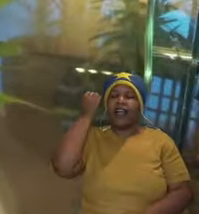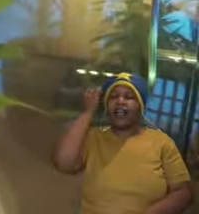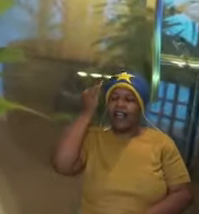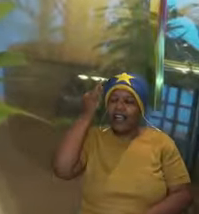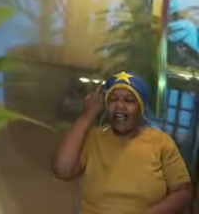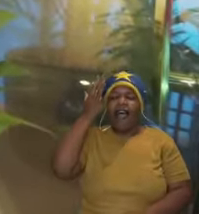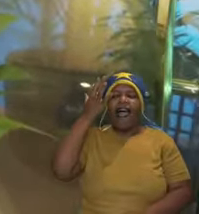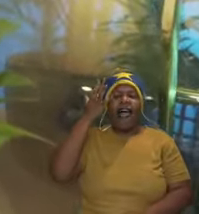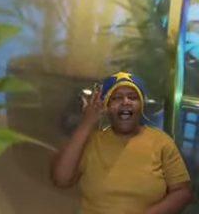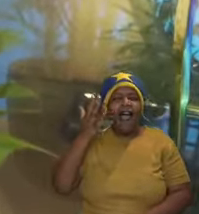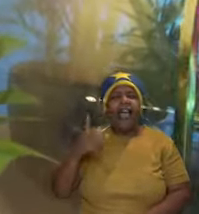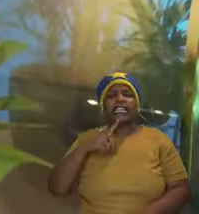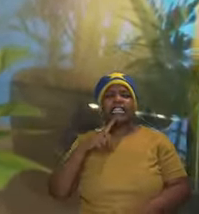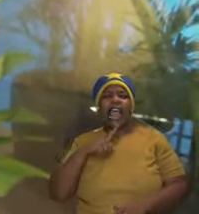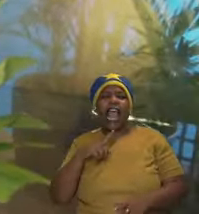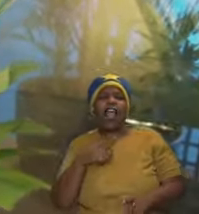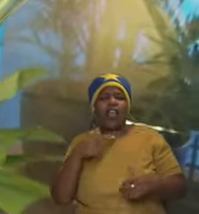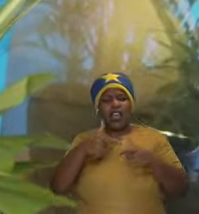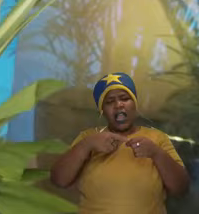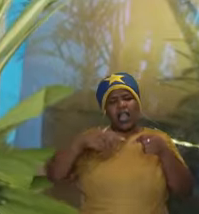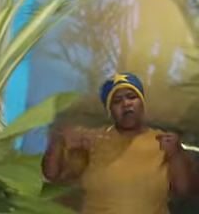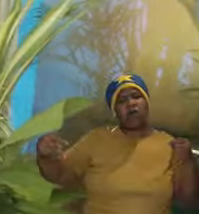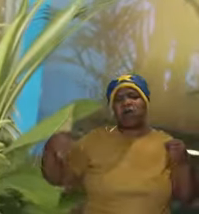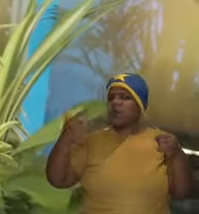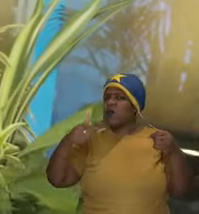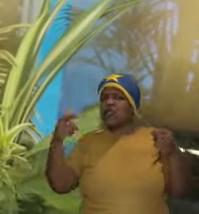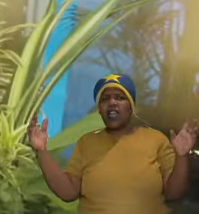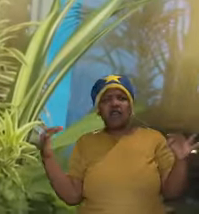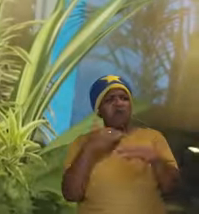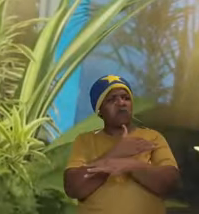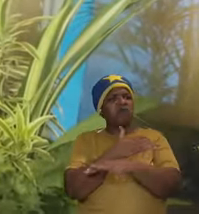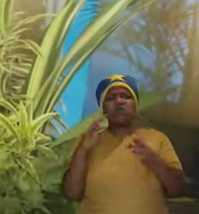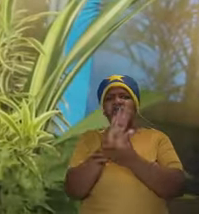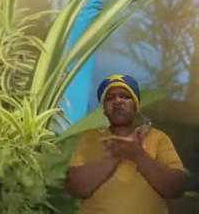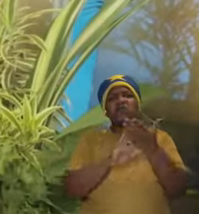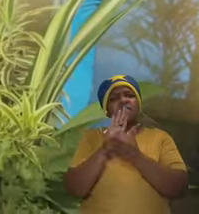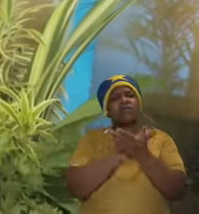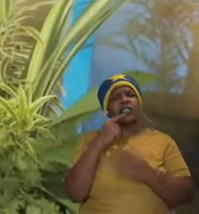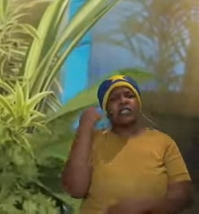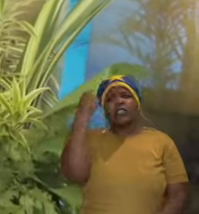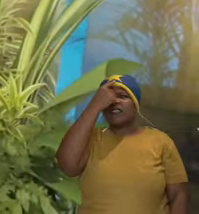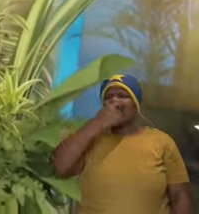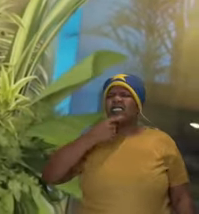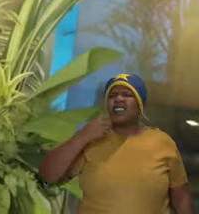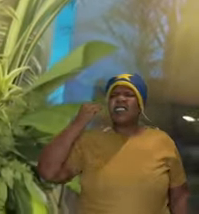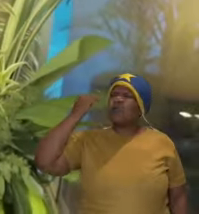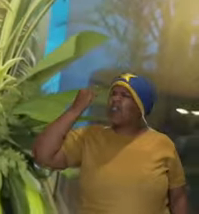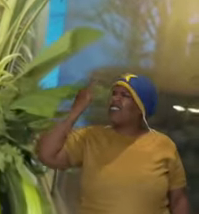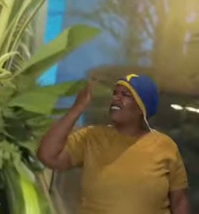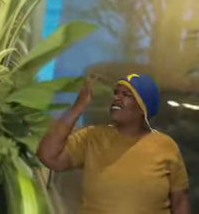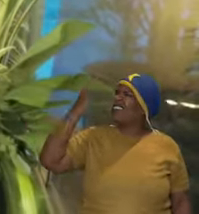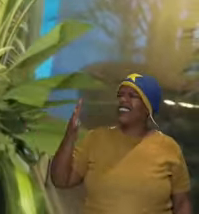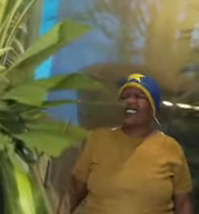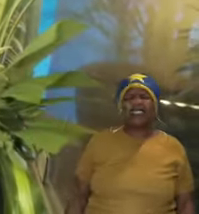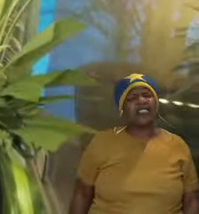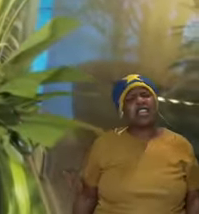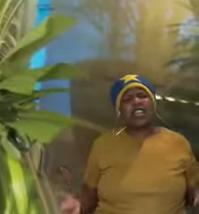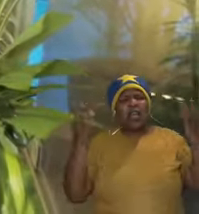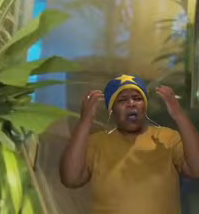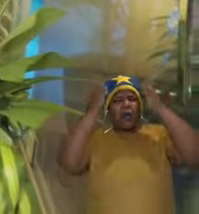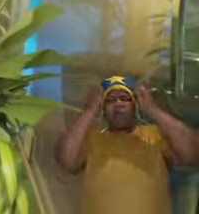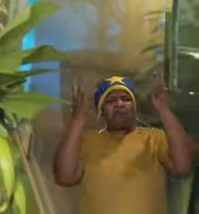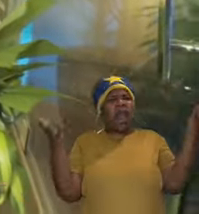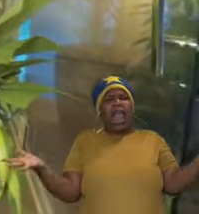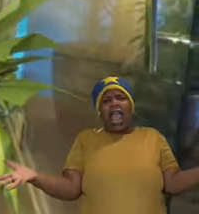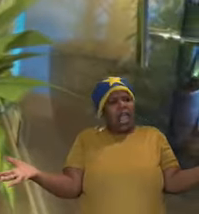A quebrada tá sem fluxo hoje. E já são tantas horas da noite. E eu nem lembro quem